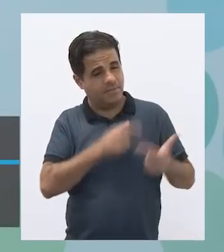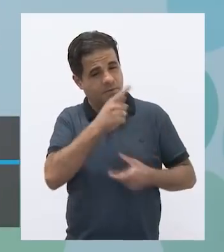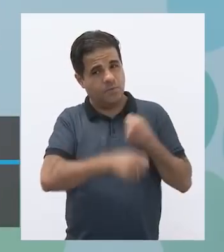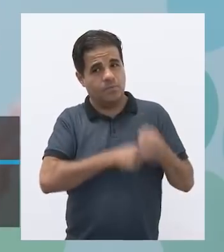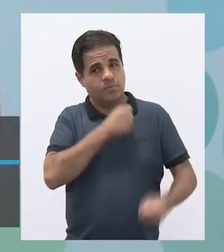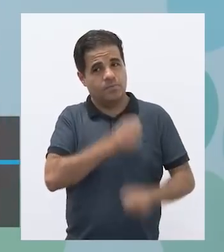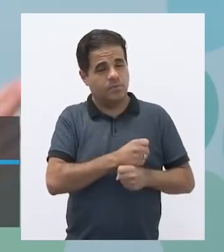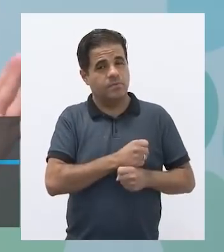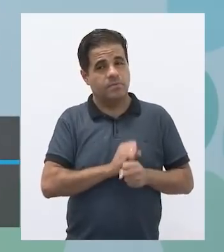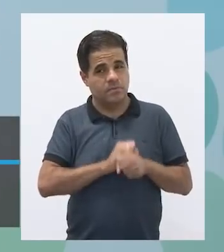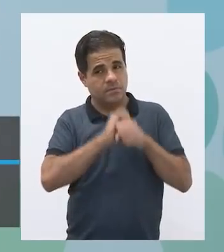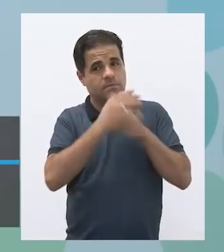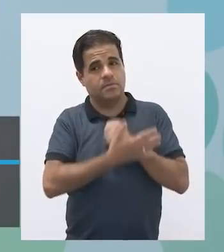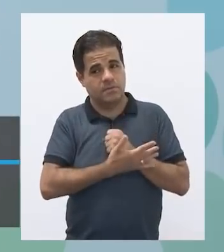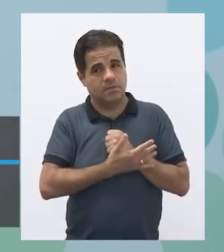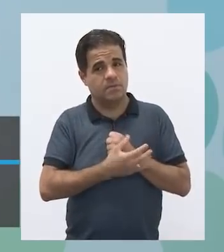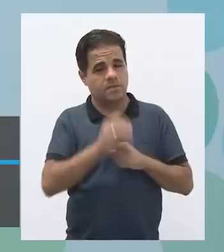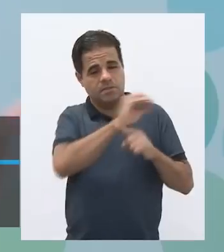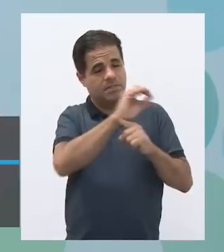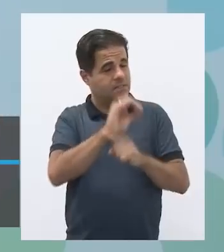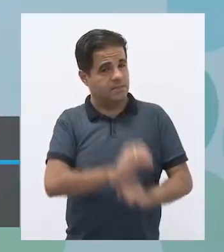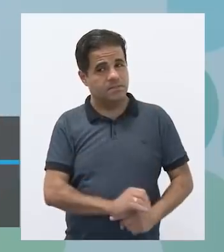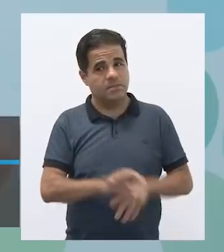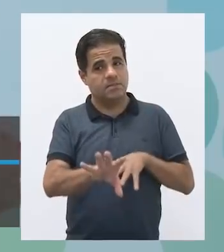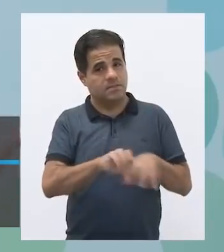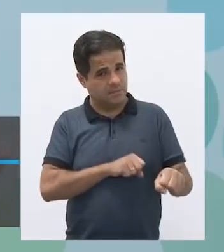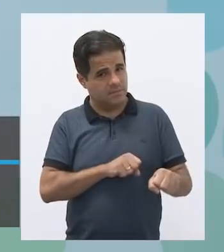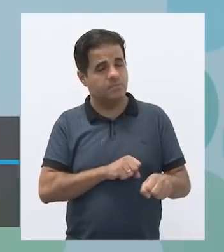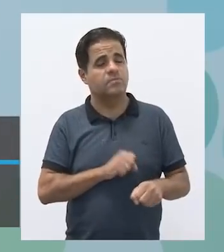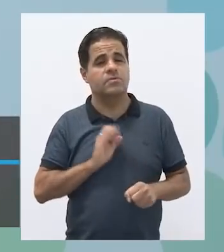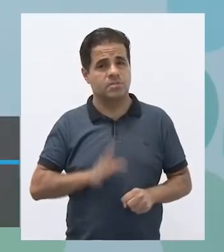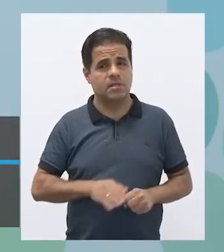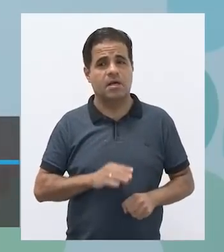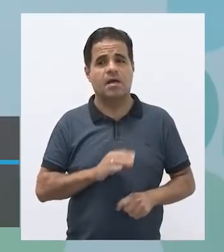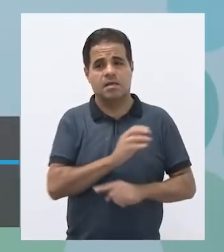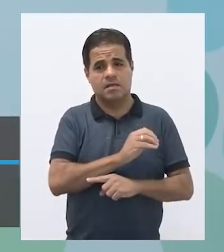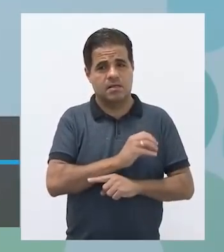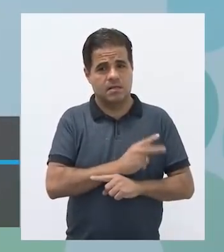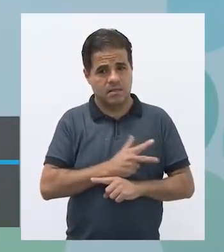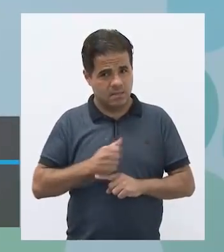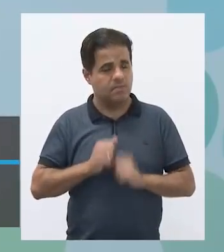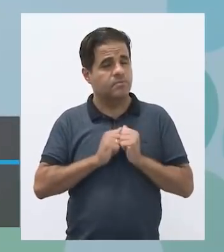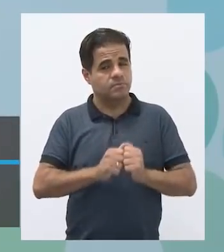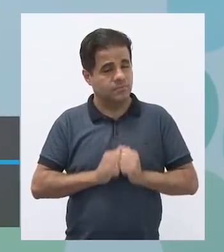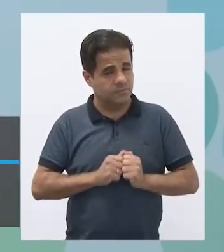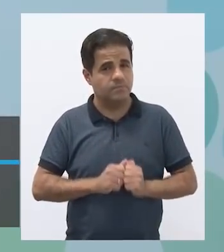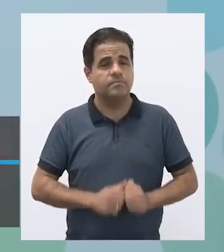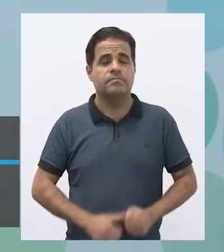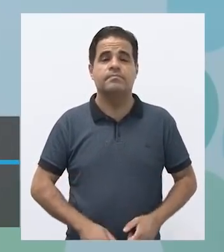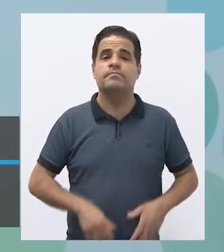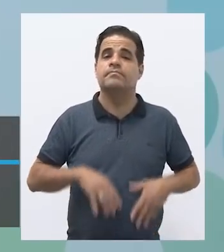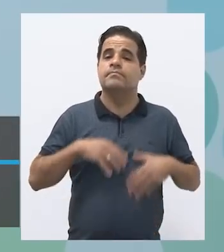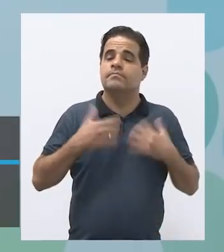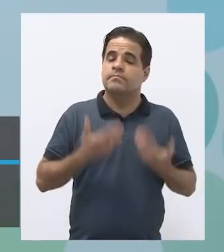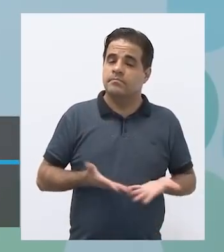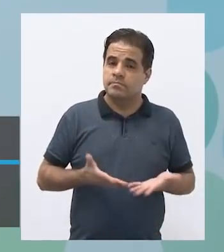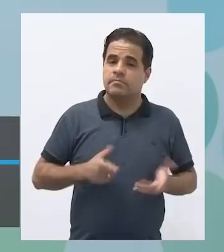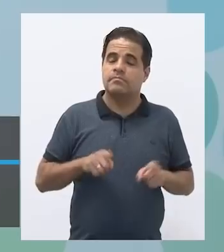de pandemia de Centro de Mídias e formações que a gente está fazendo, EFAP e CITEM juntos, né? E aí